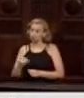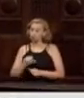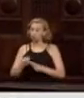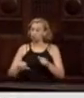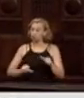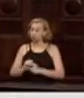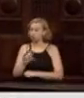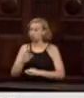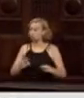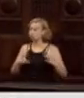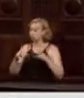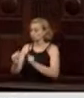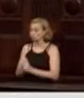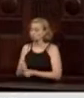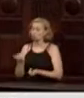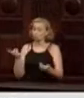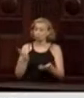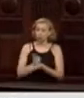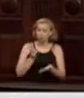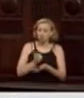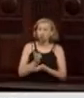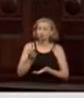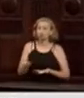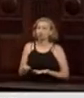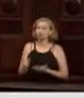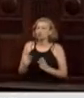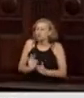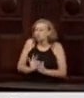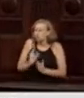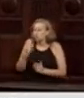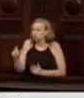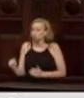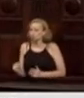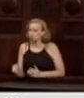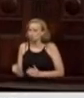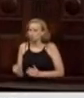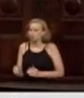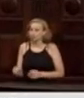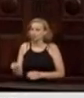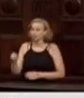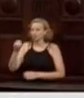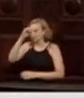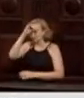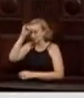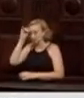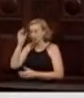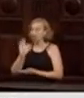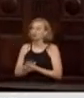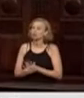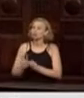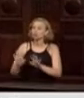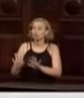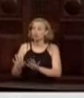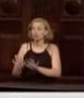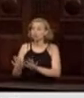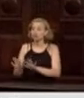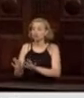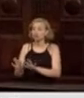investigação. Mesmo que sejam todos eles inocentes, essa ação